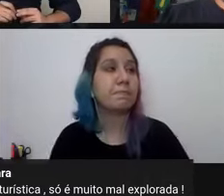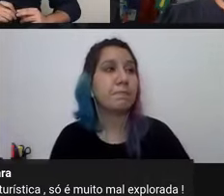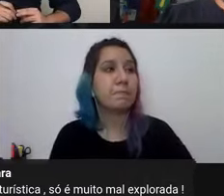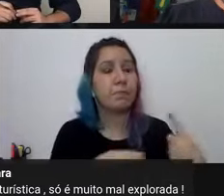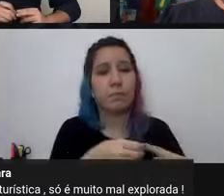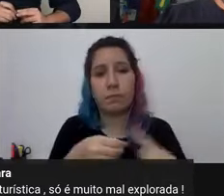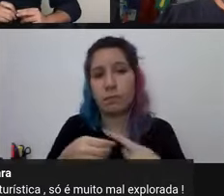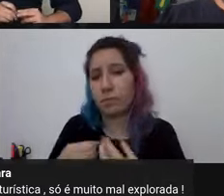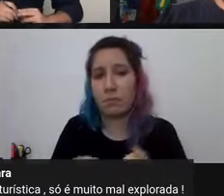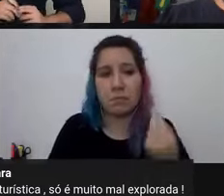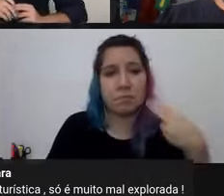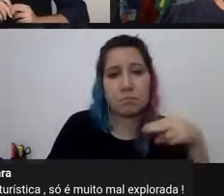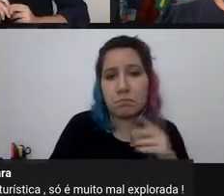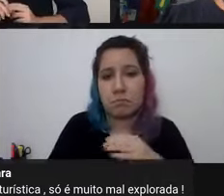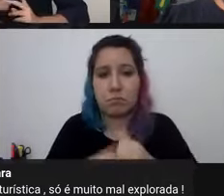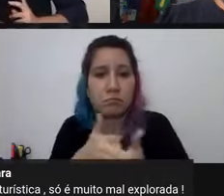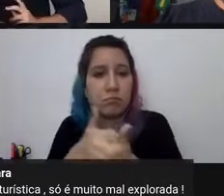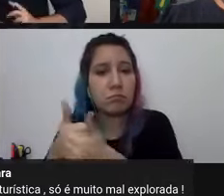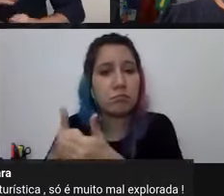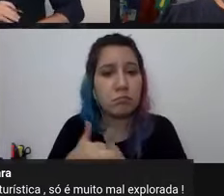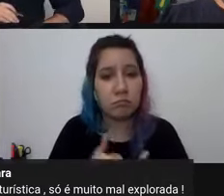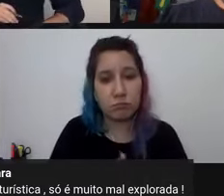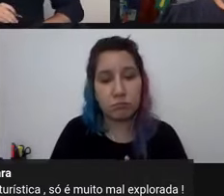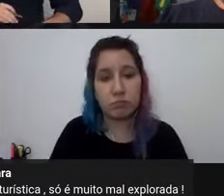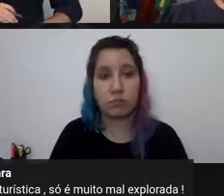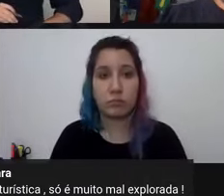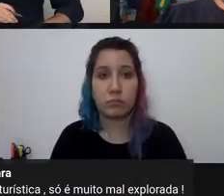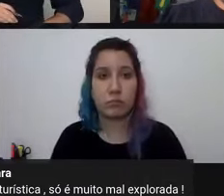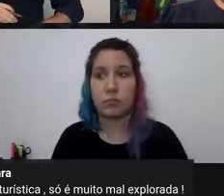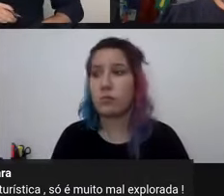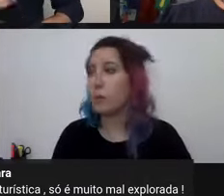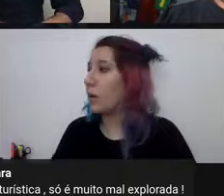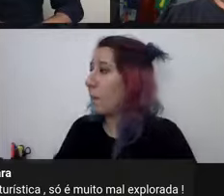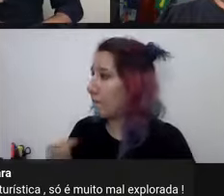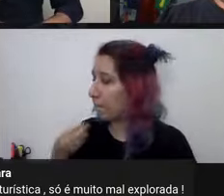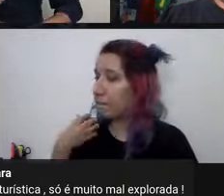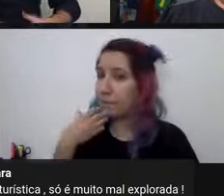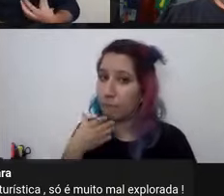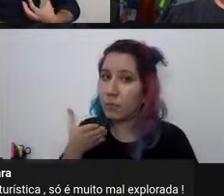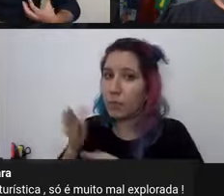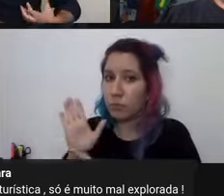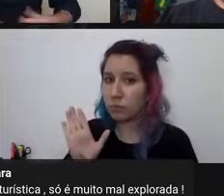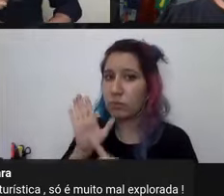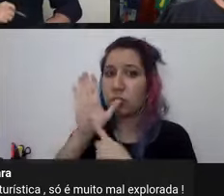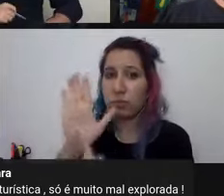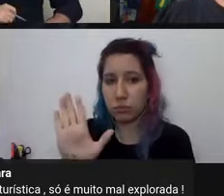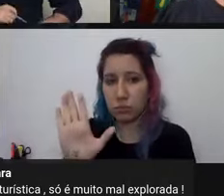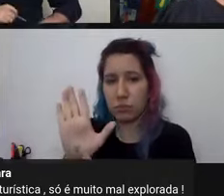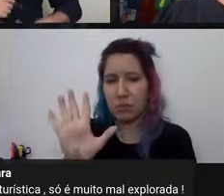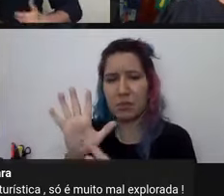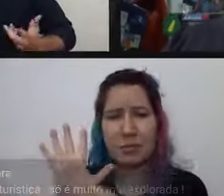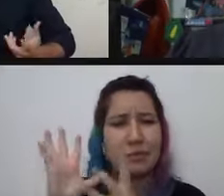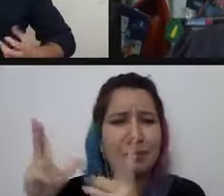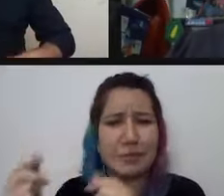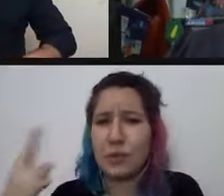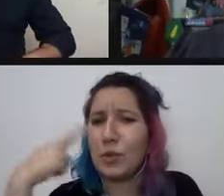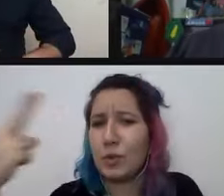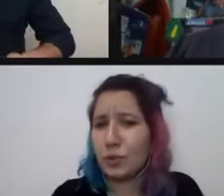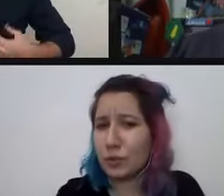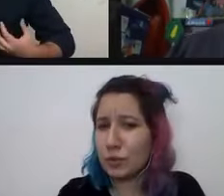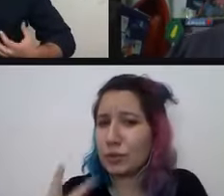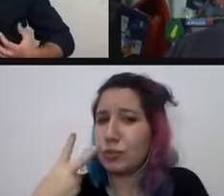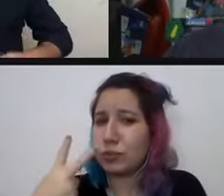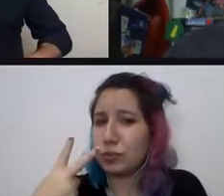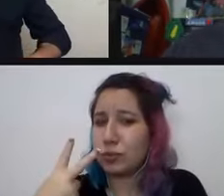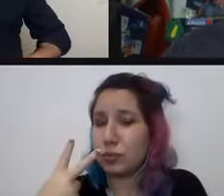regional. Sensacional, sensacional sua apresentação, porque isso mostra para todo mundo que está assistindo a qualidade das